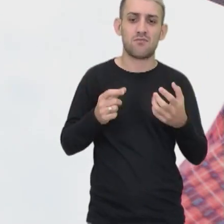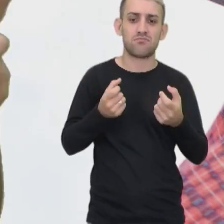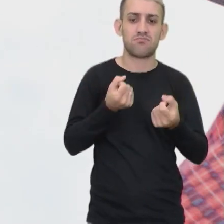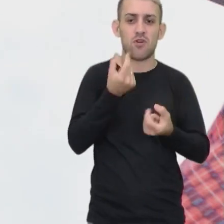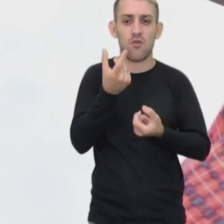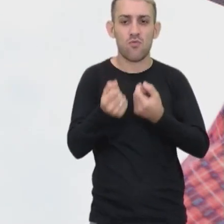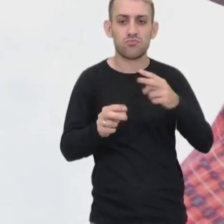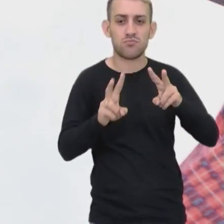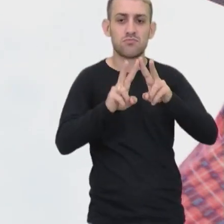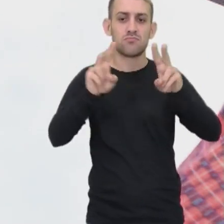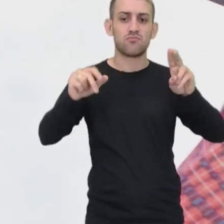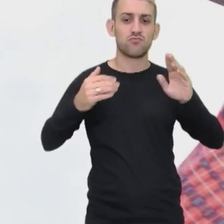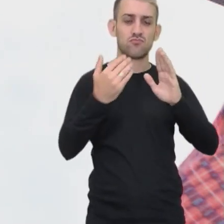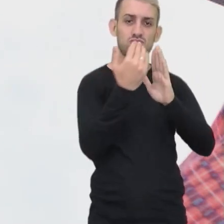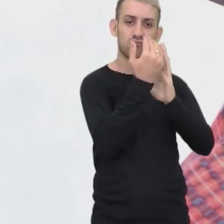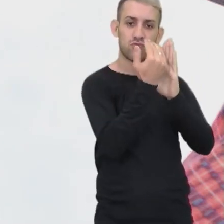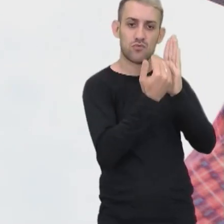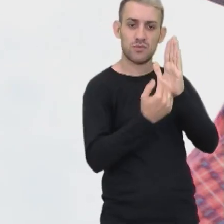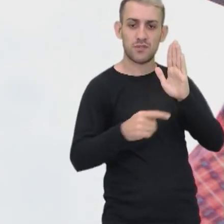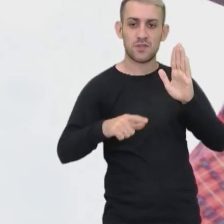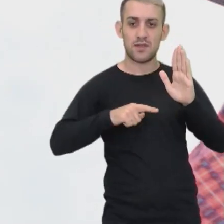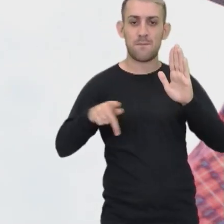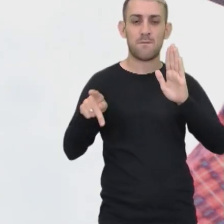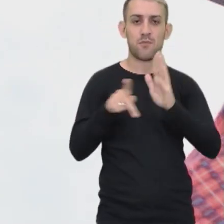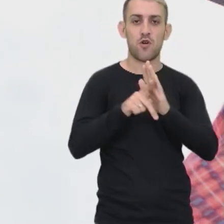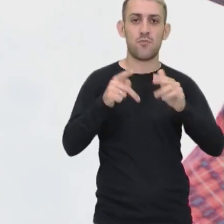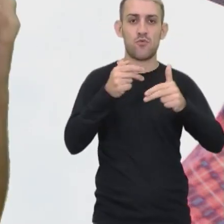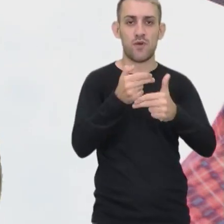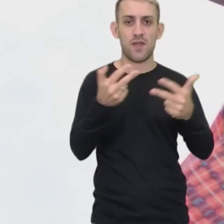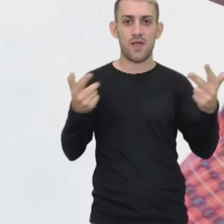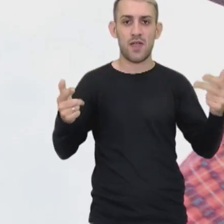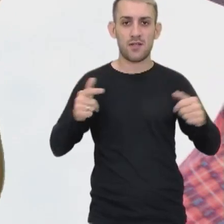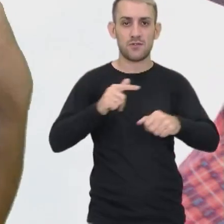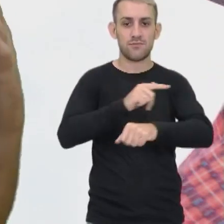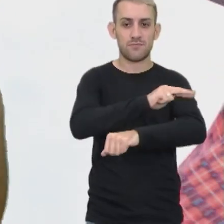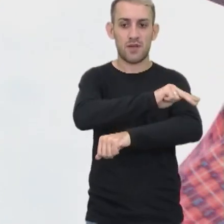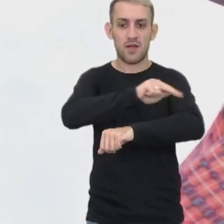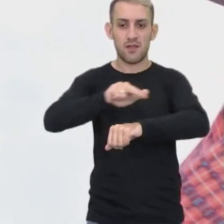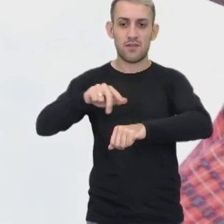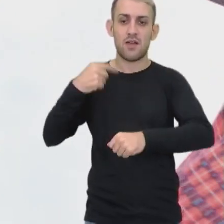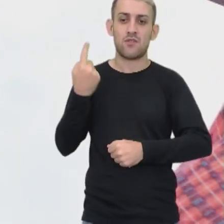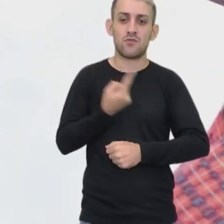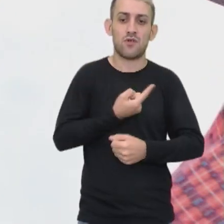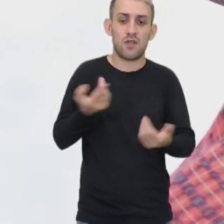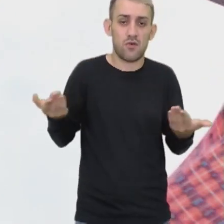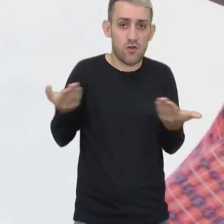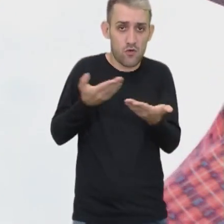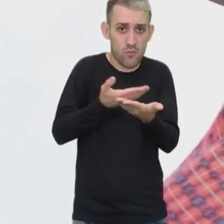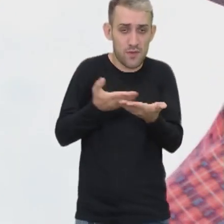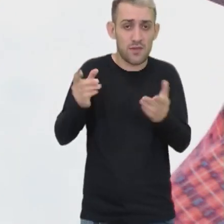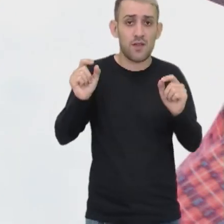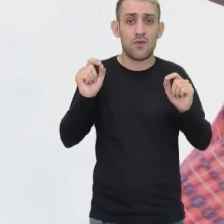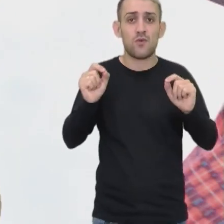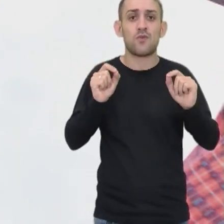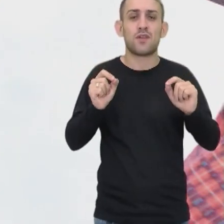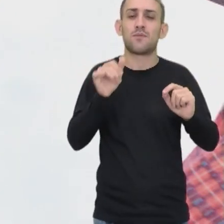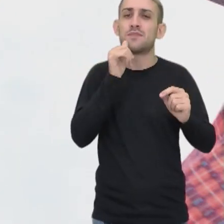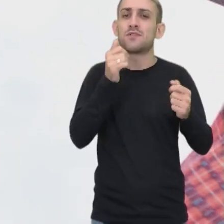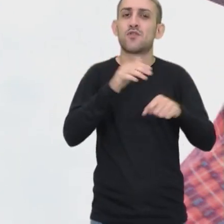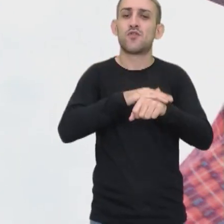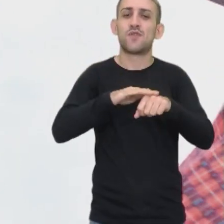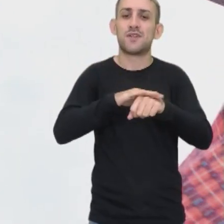com questões aí étnico-raciais, e a gente vai começar então, já que a gente está introduzindo essa aula 4, falar de